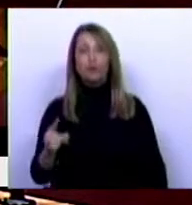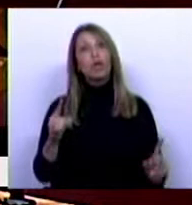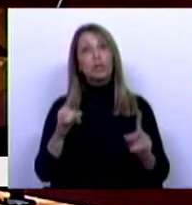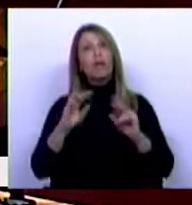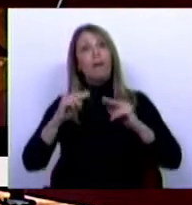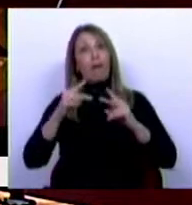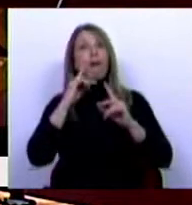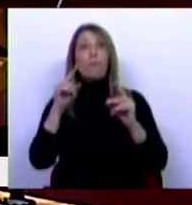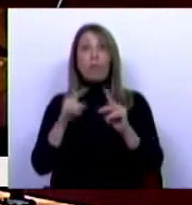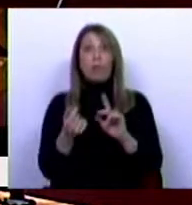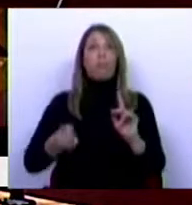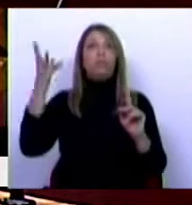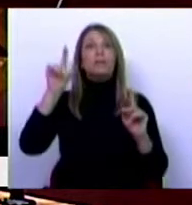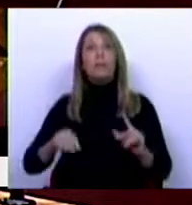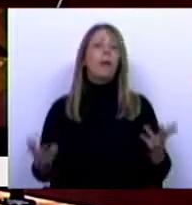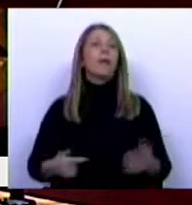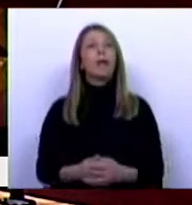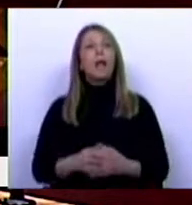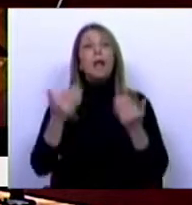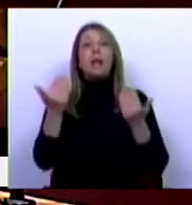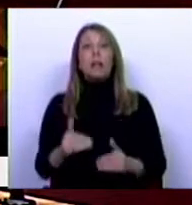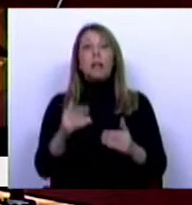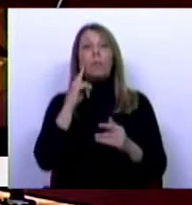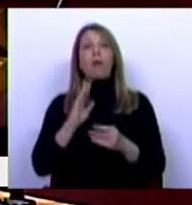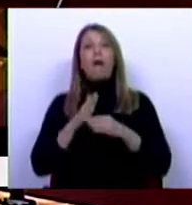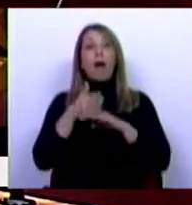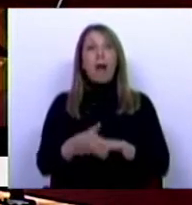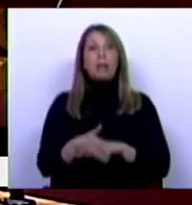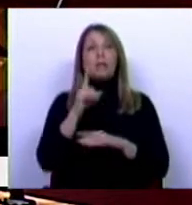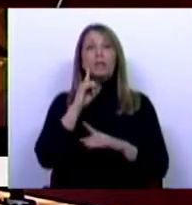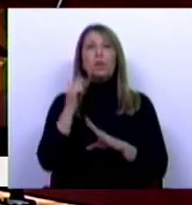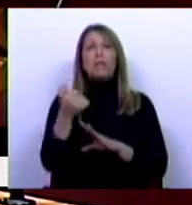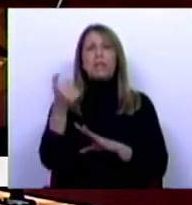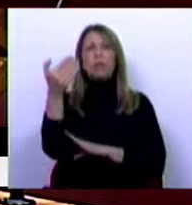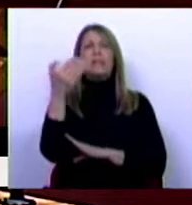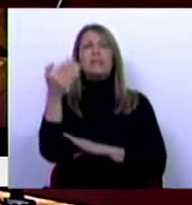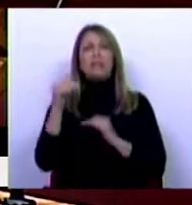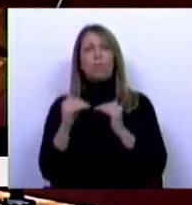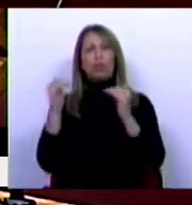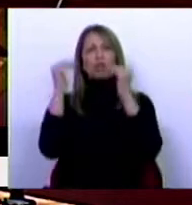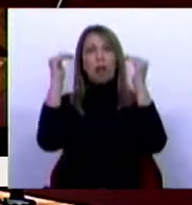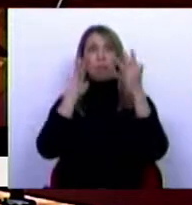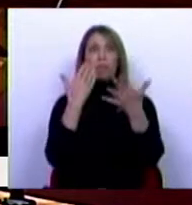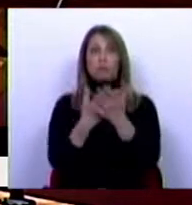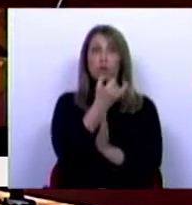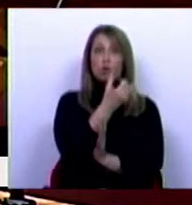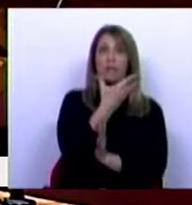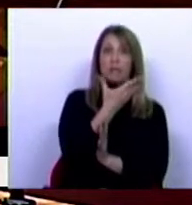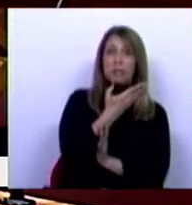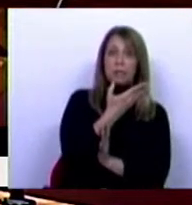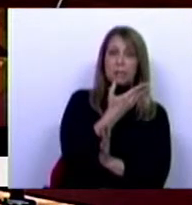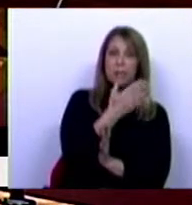tantos. Regulamentamos o acesso às vagas do 5º e do 7º escalão, que permitiu que nos anos de 2018 e